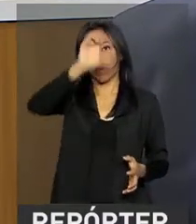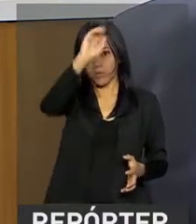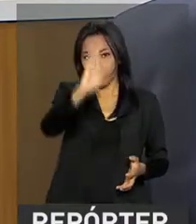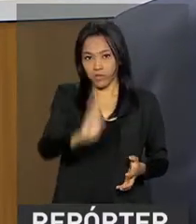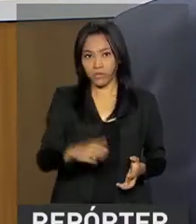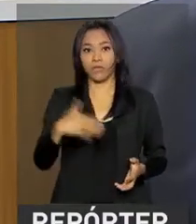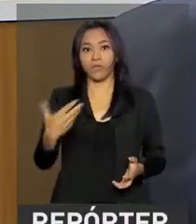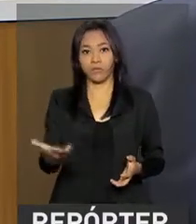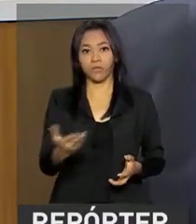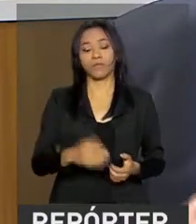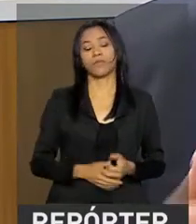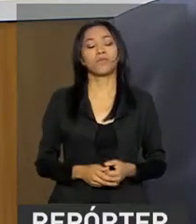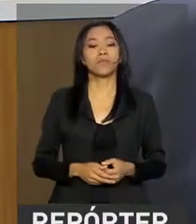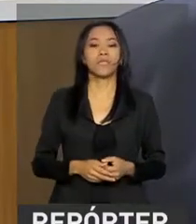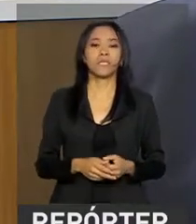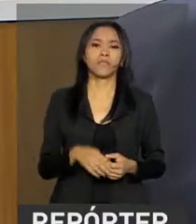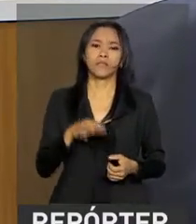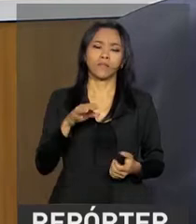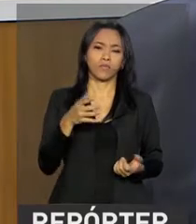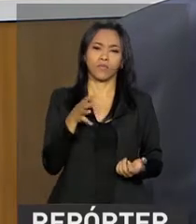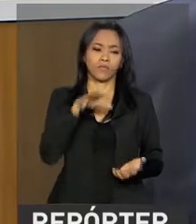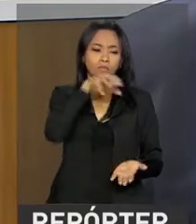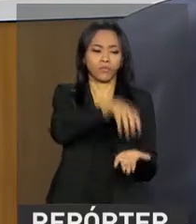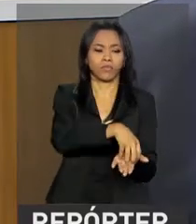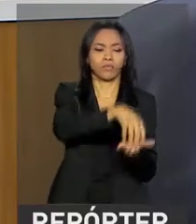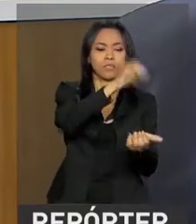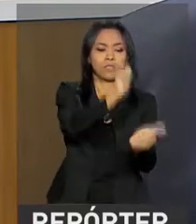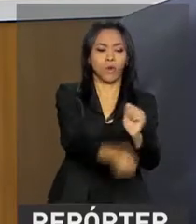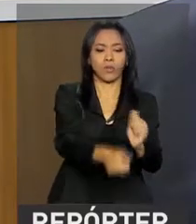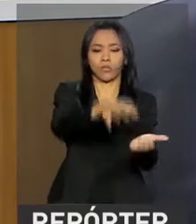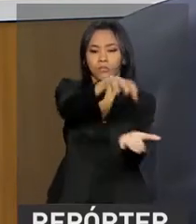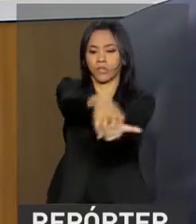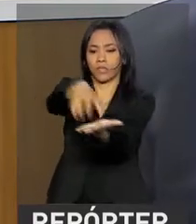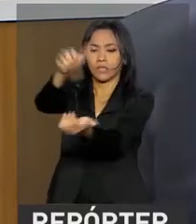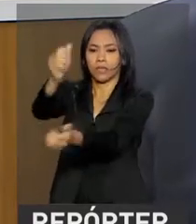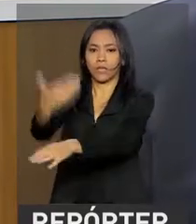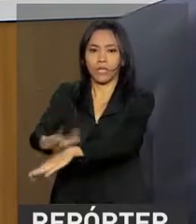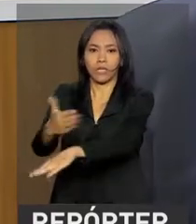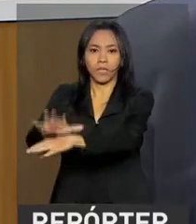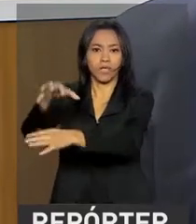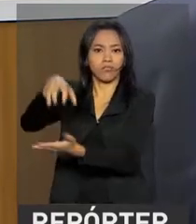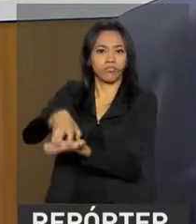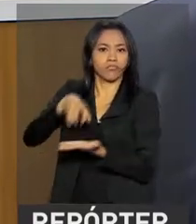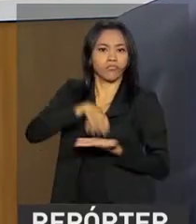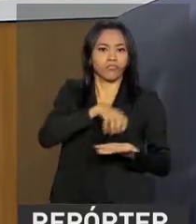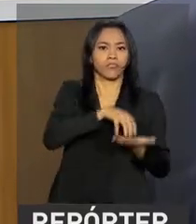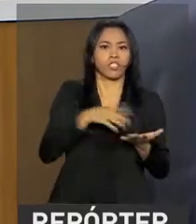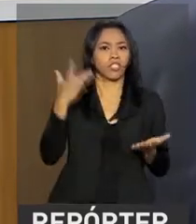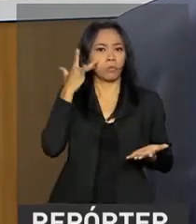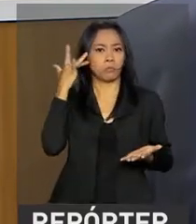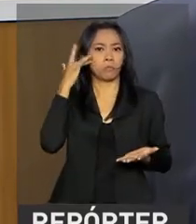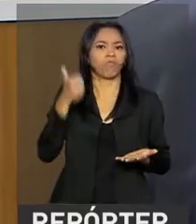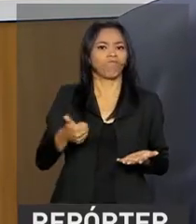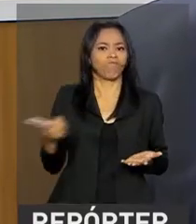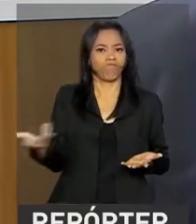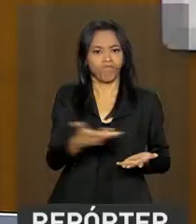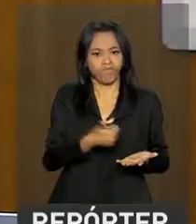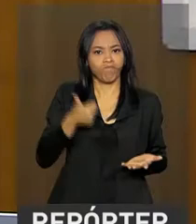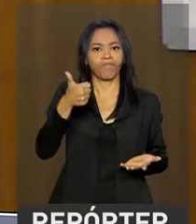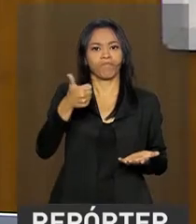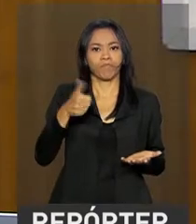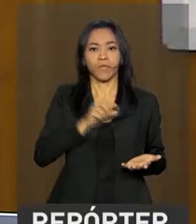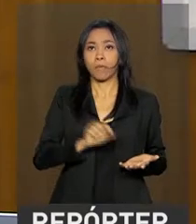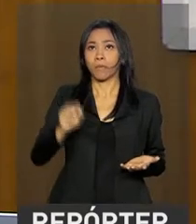e um centro de treinamento de excelência e qualidade em todo em todo o país